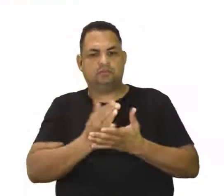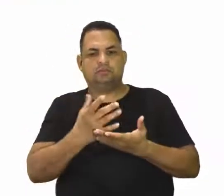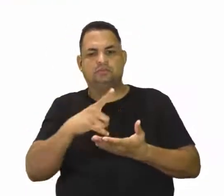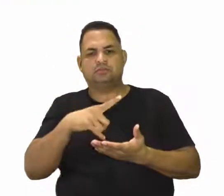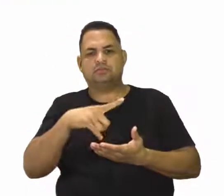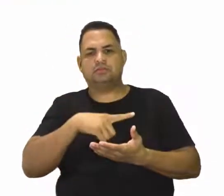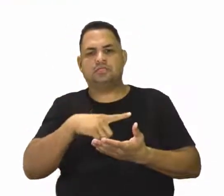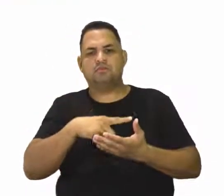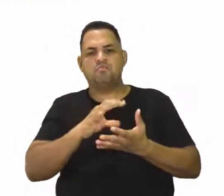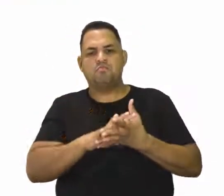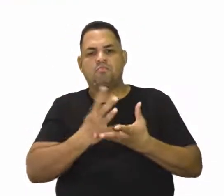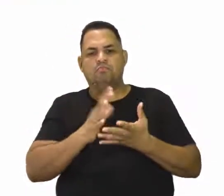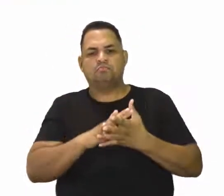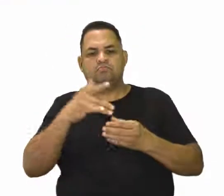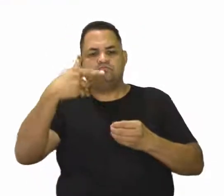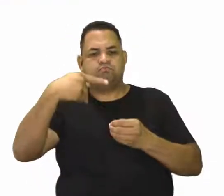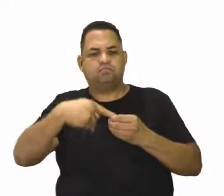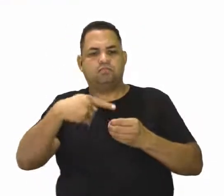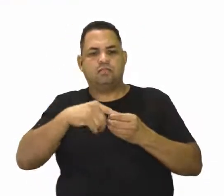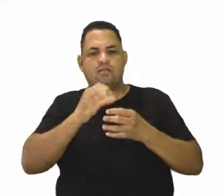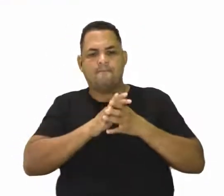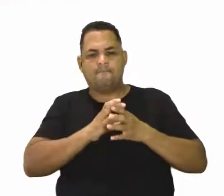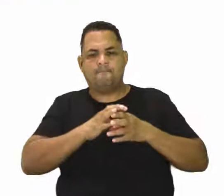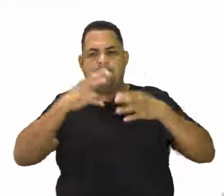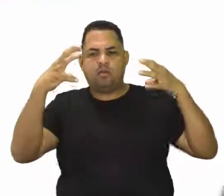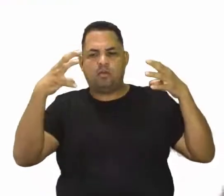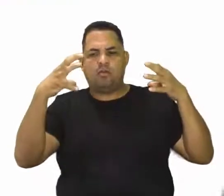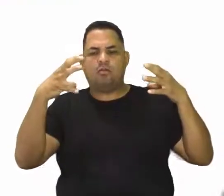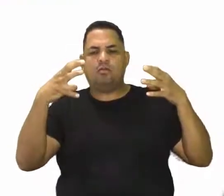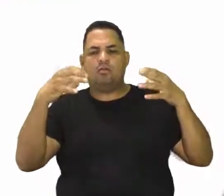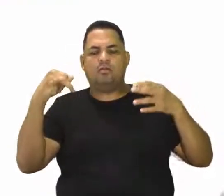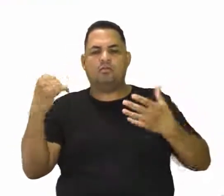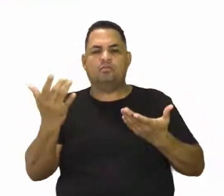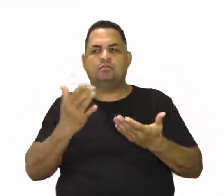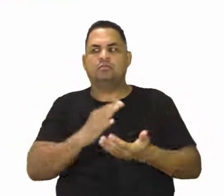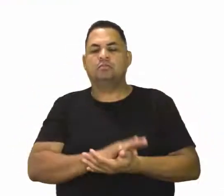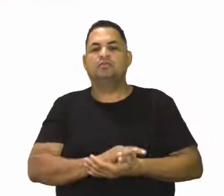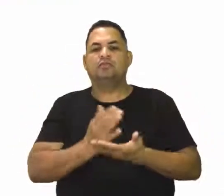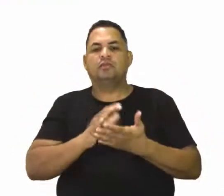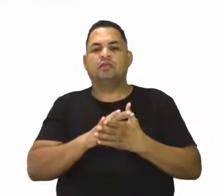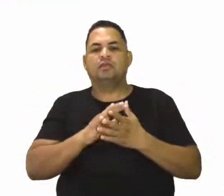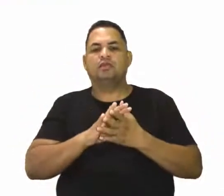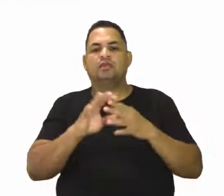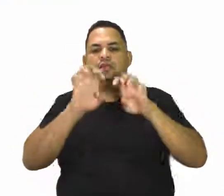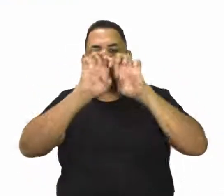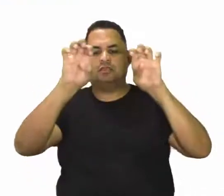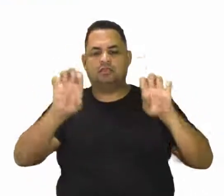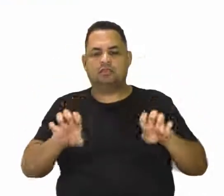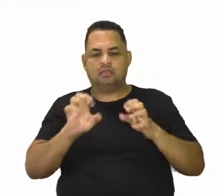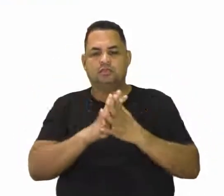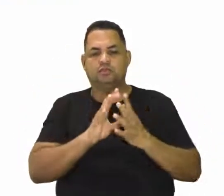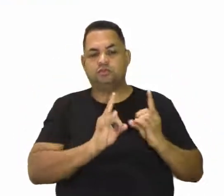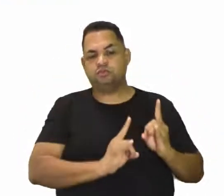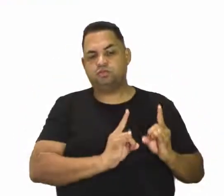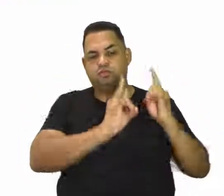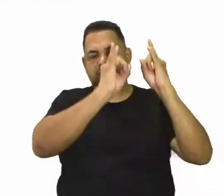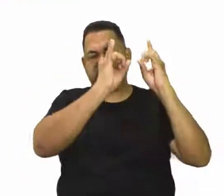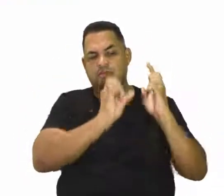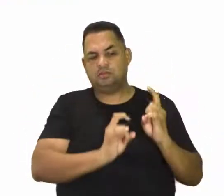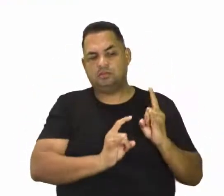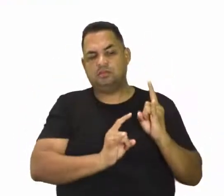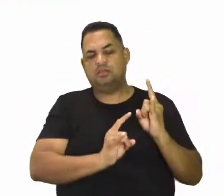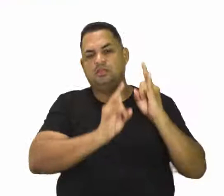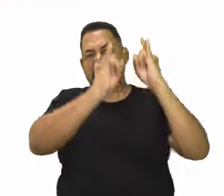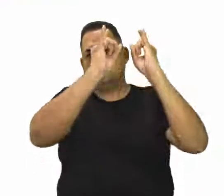lotado de combustível ele explode E aí acaba que a altura desse prédio que era em